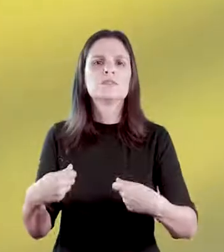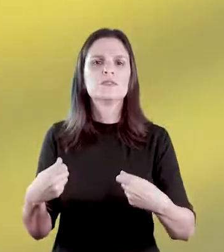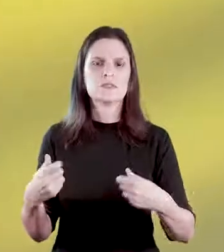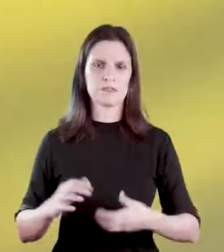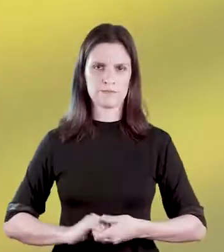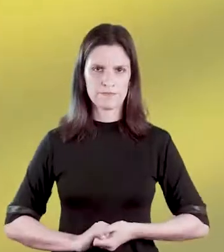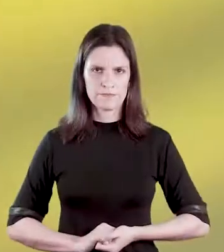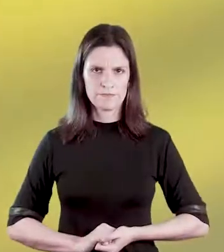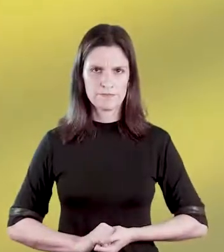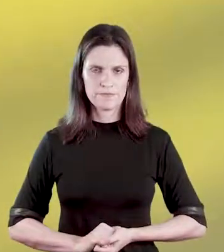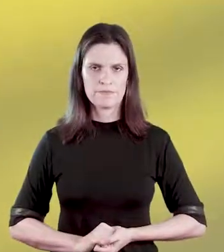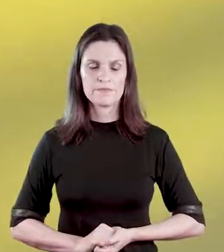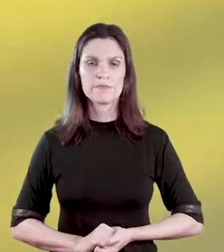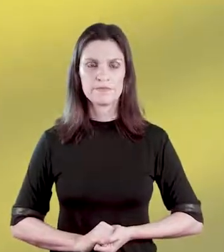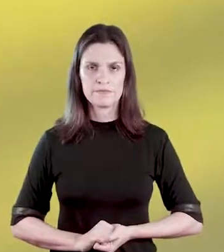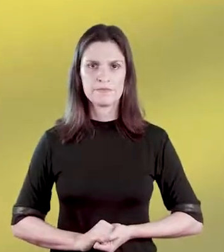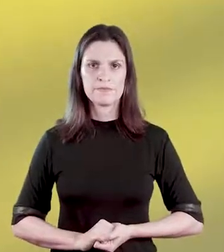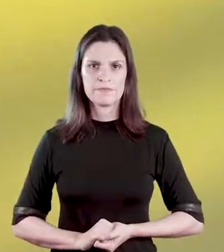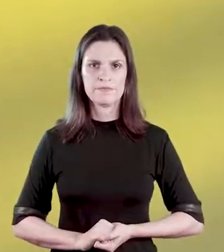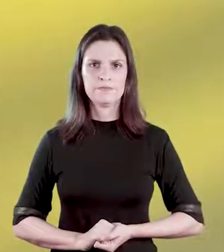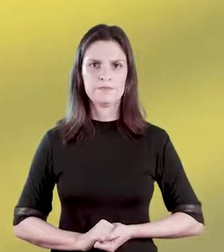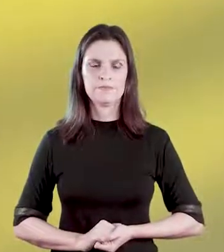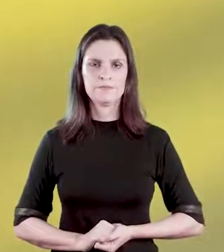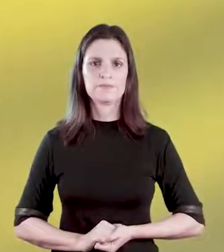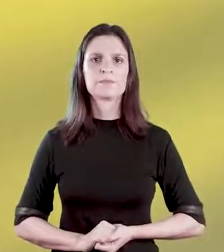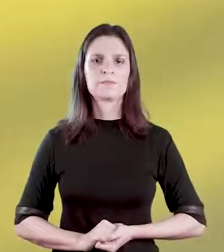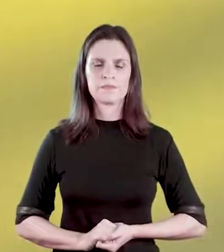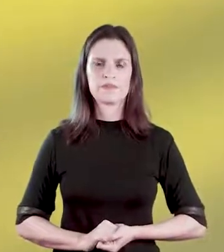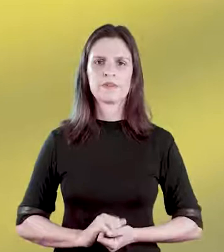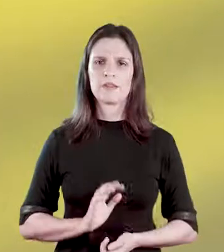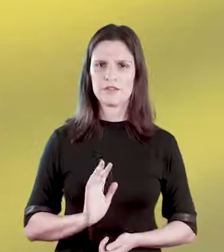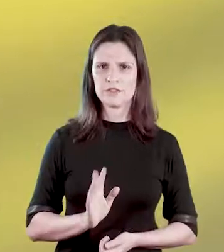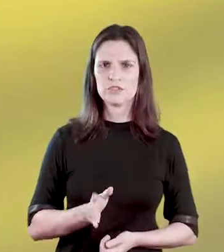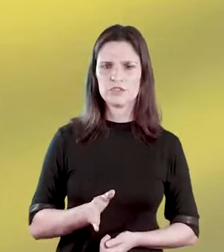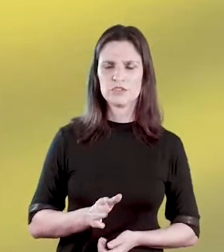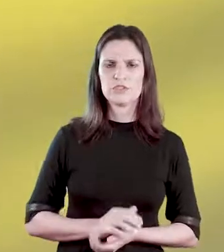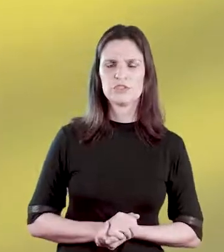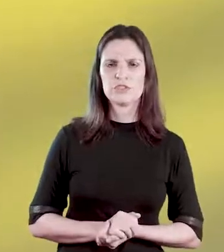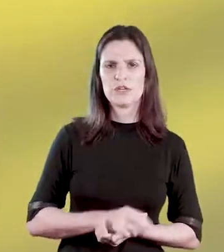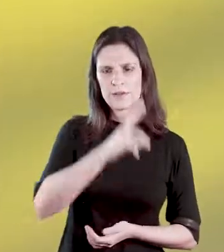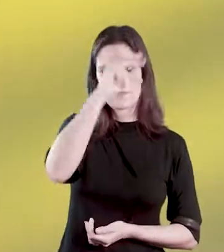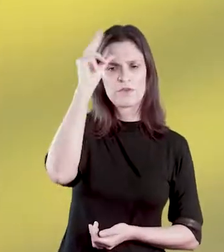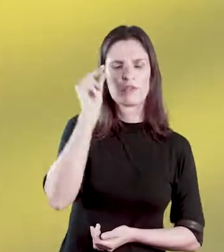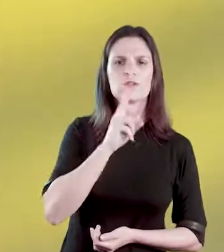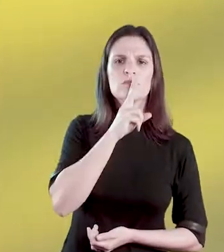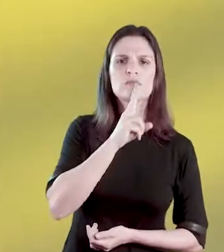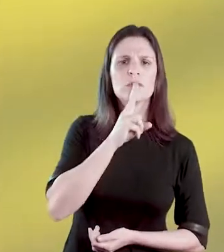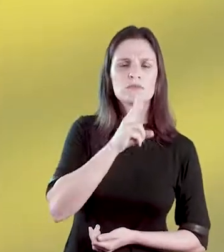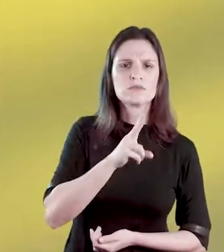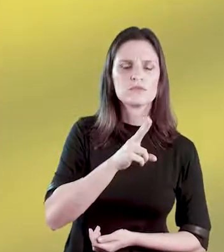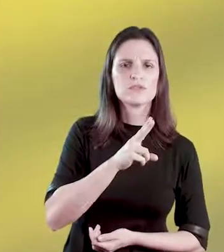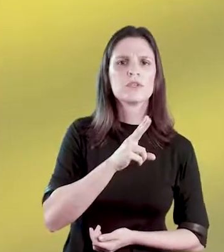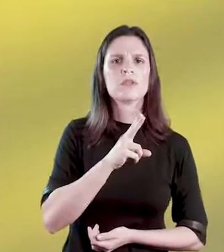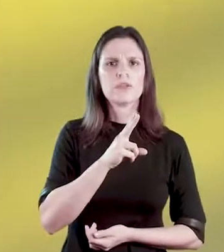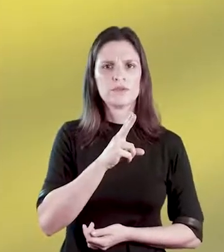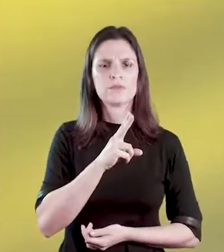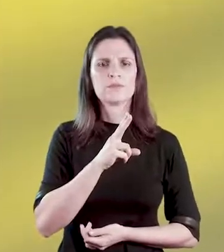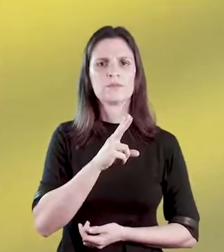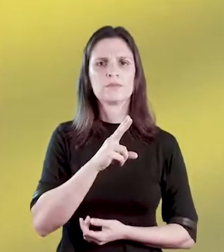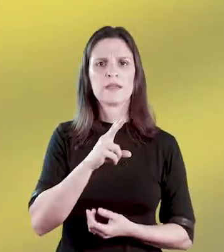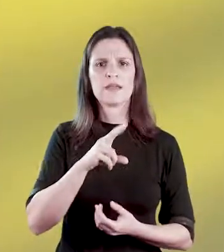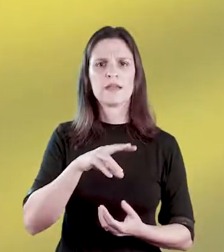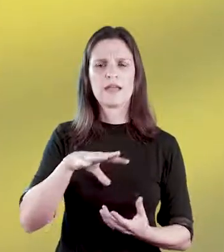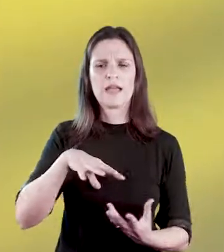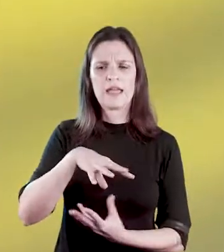então eu na administração do Nelsinho quando a adquiriu a